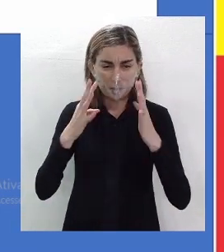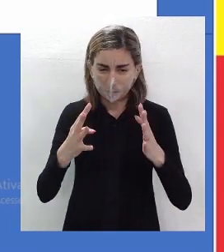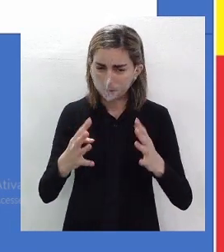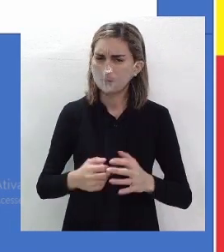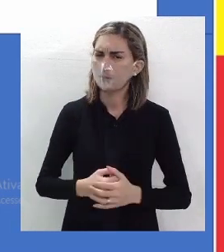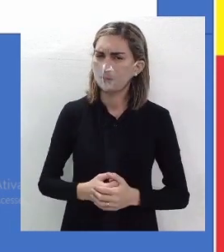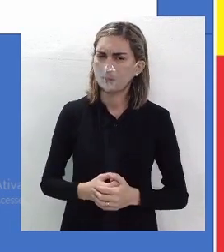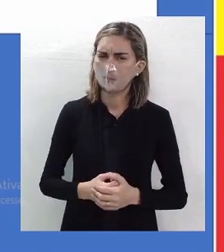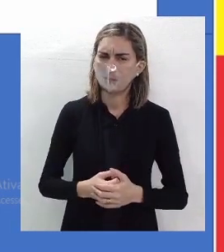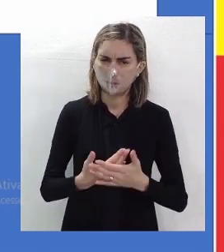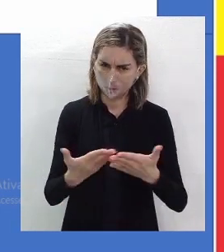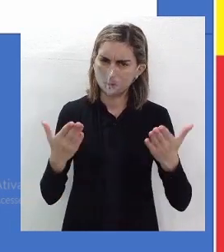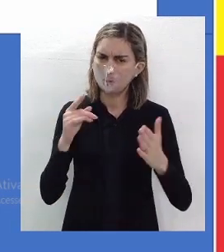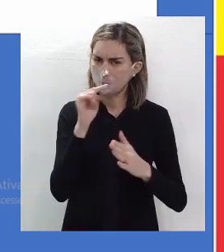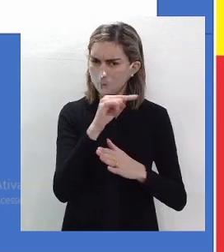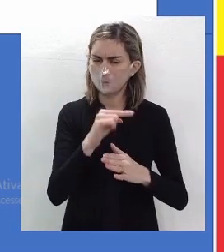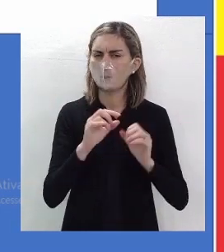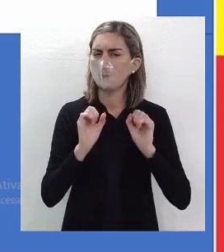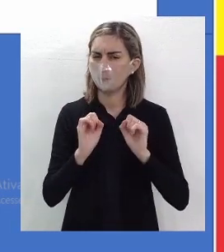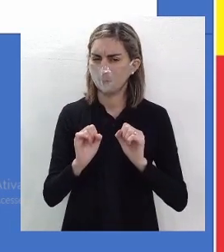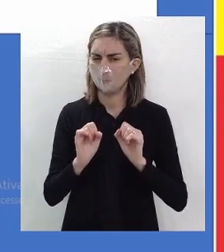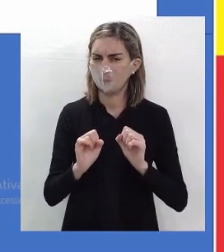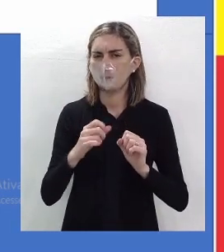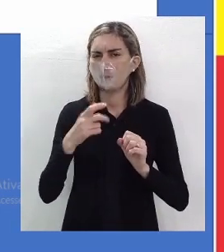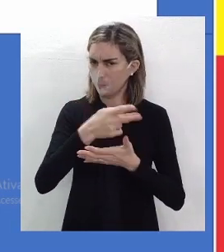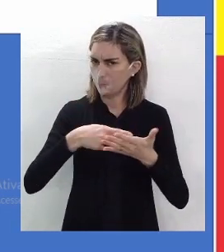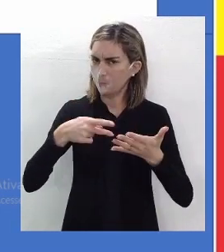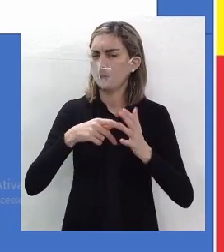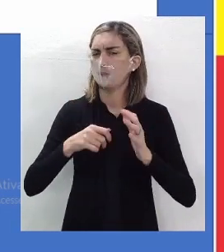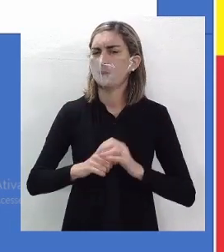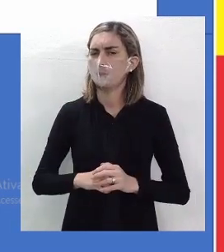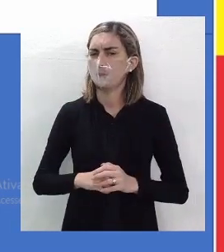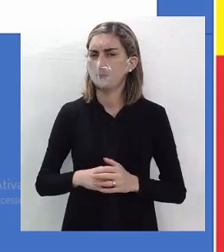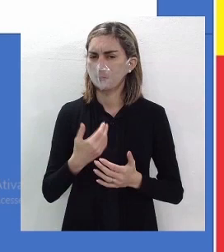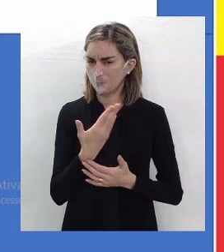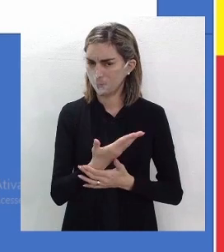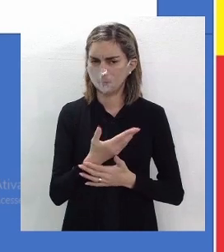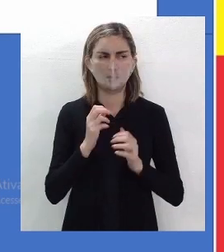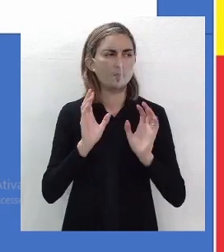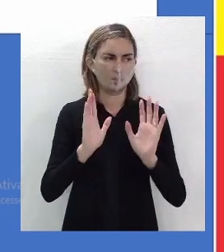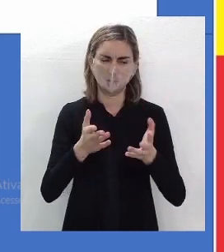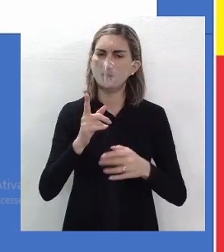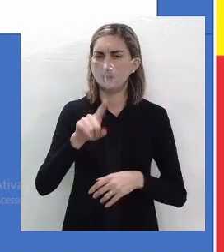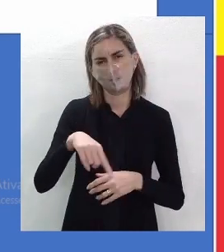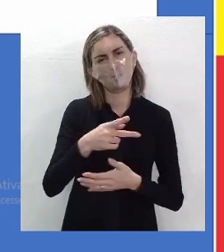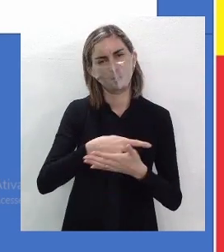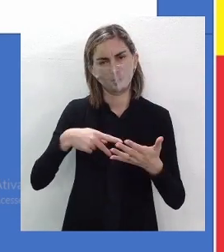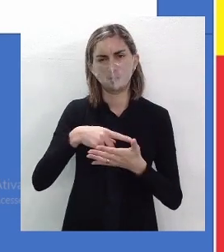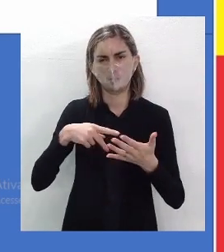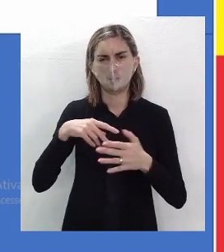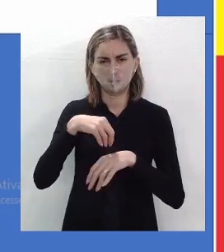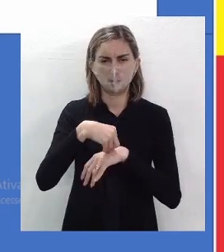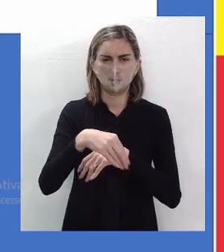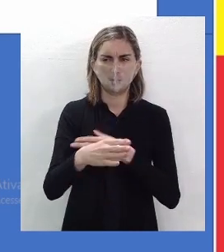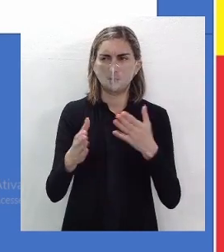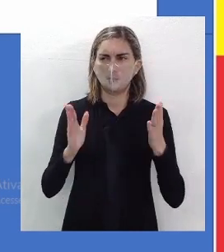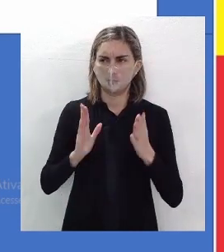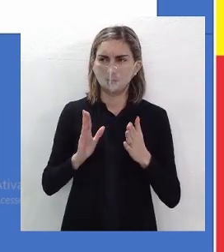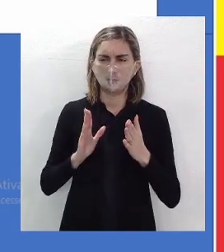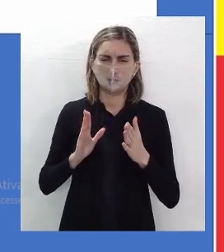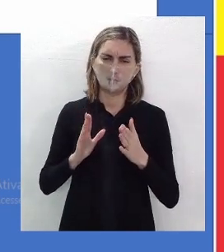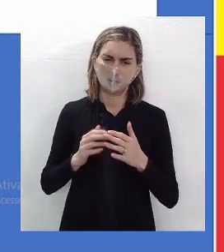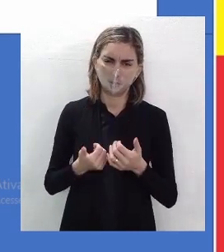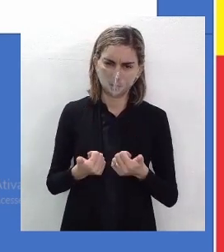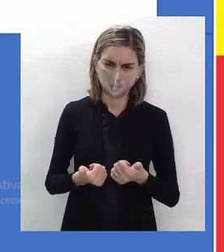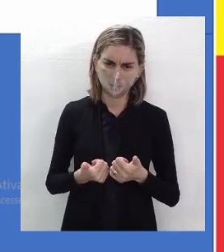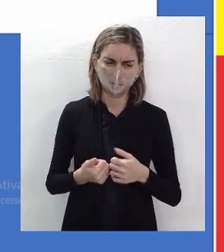Atenção! Isto pode ser um poema. Isso daí já é um poema, tá? Eu já dou essa deixa